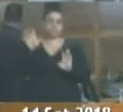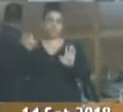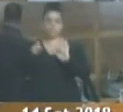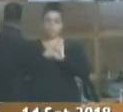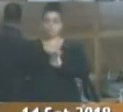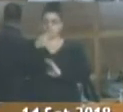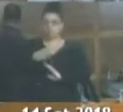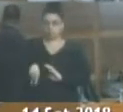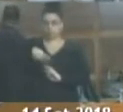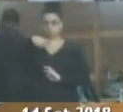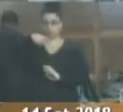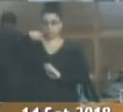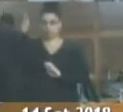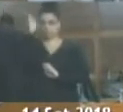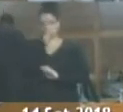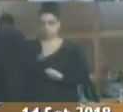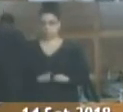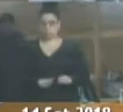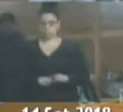brasileira, né?